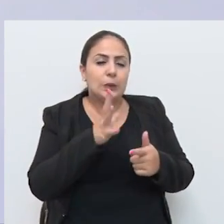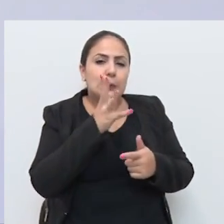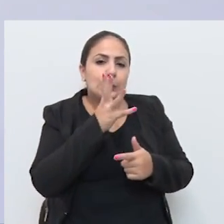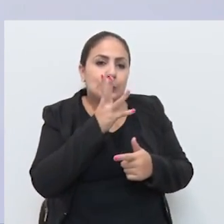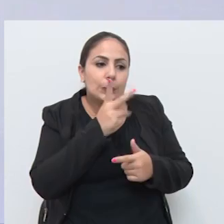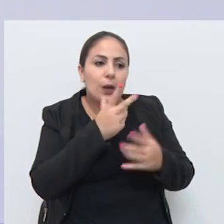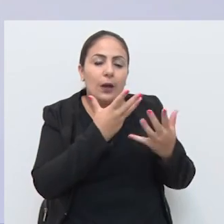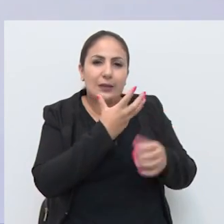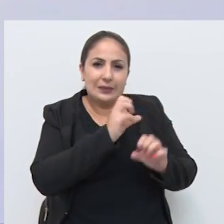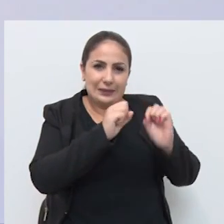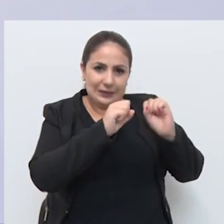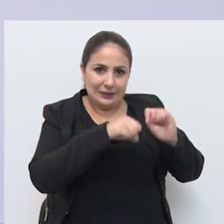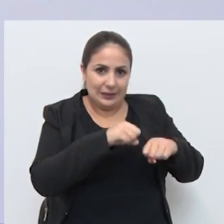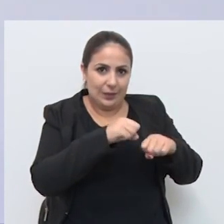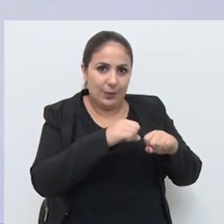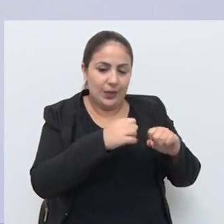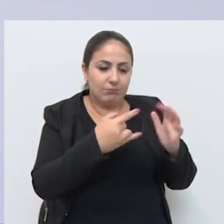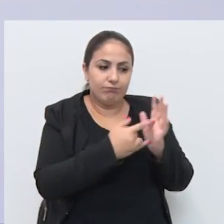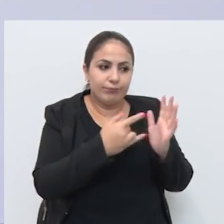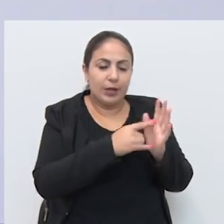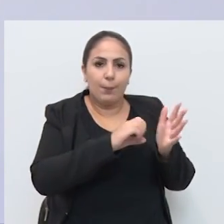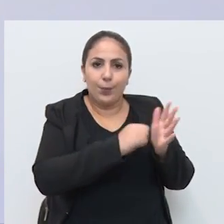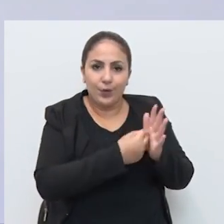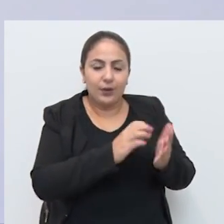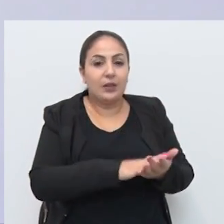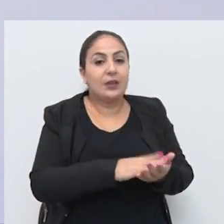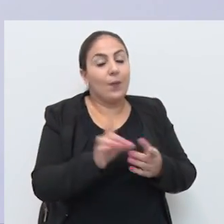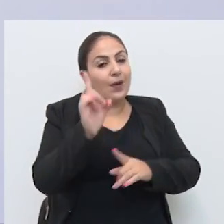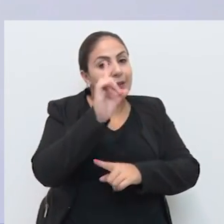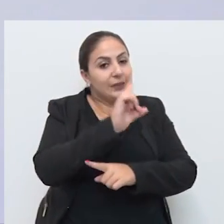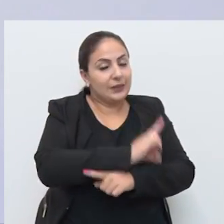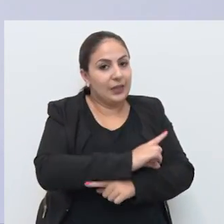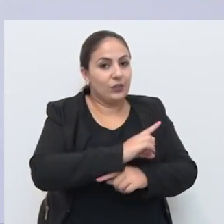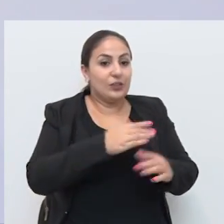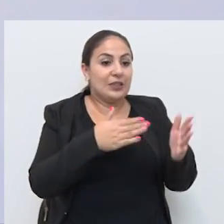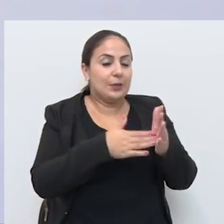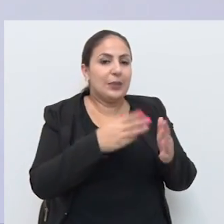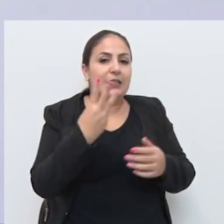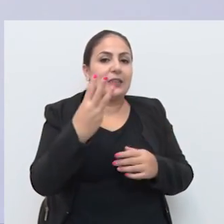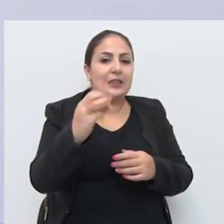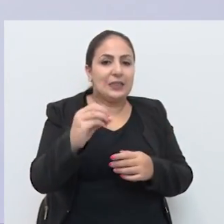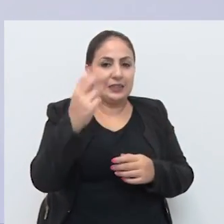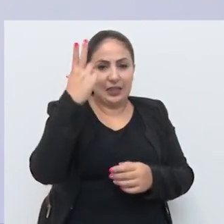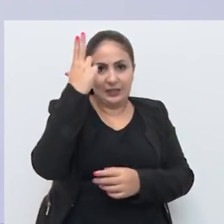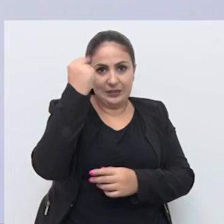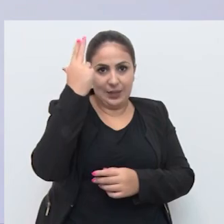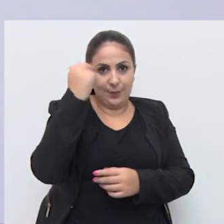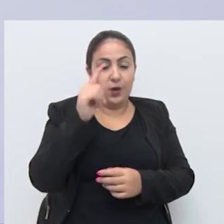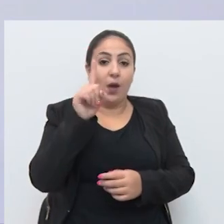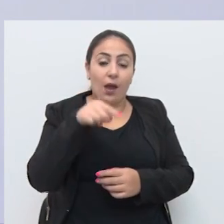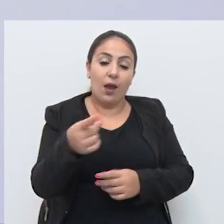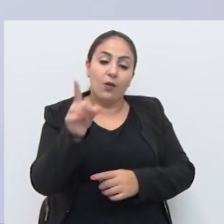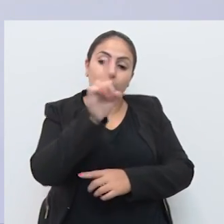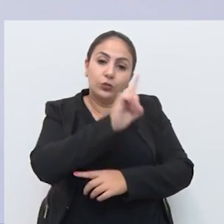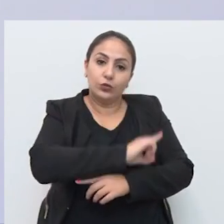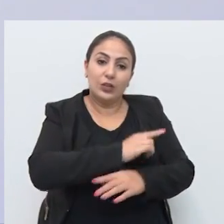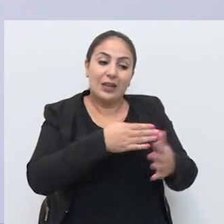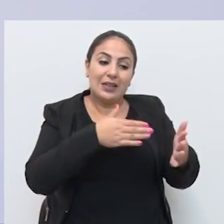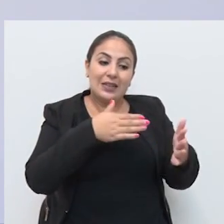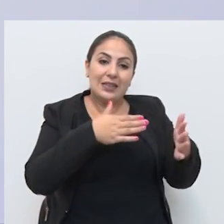no site, no sistema, né? E fica a data, então, limite. 30 de abril é a